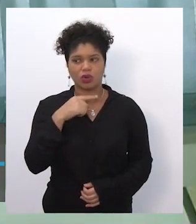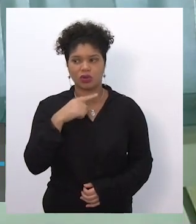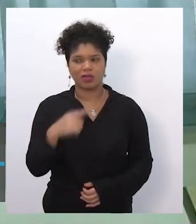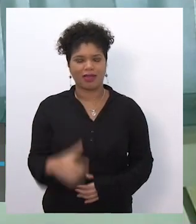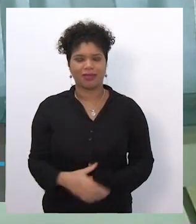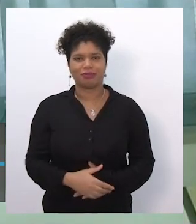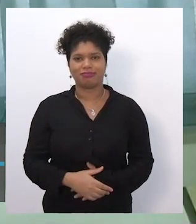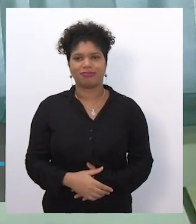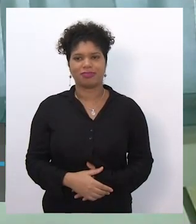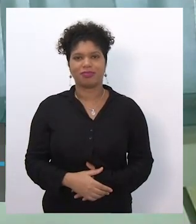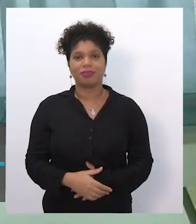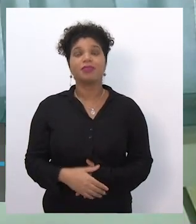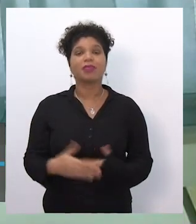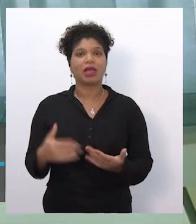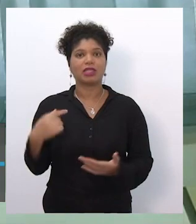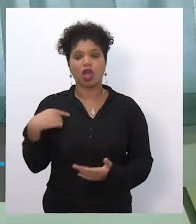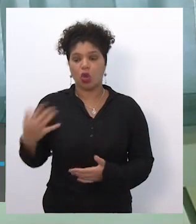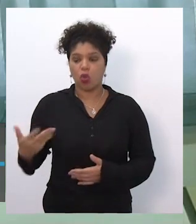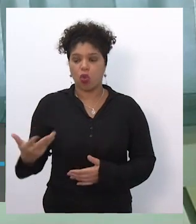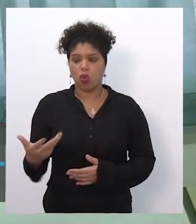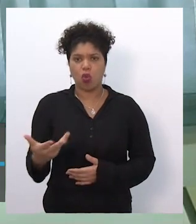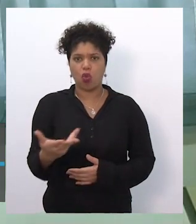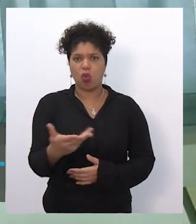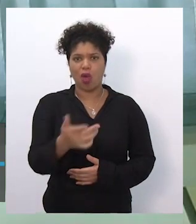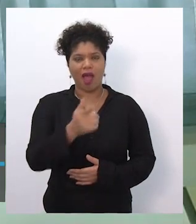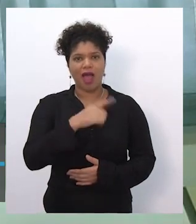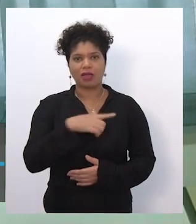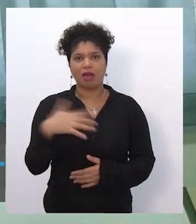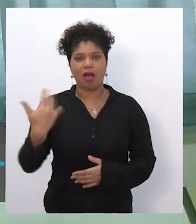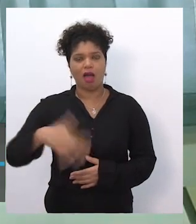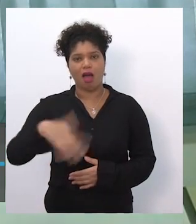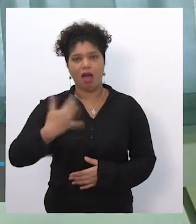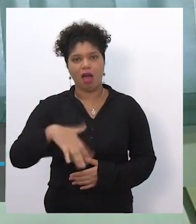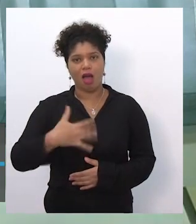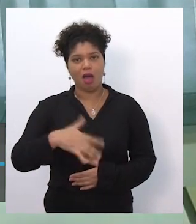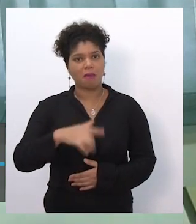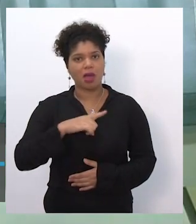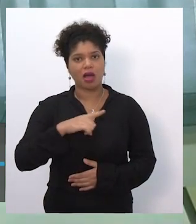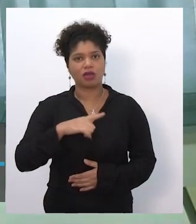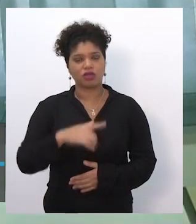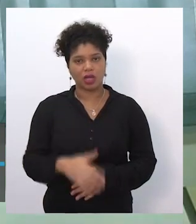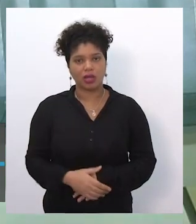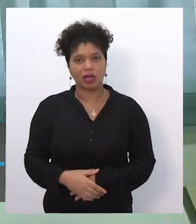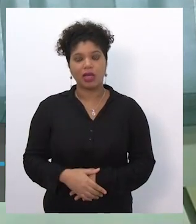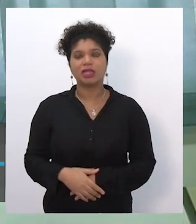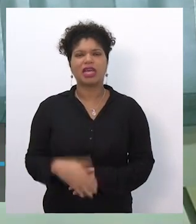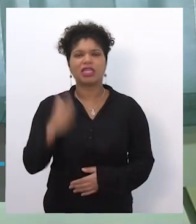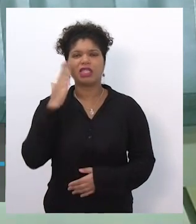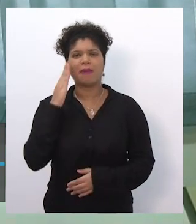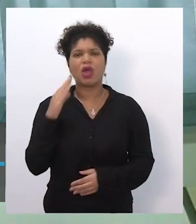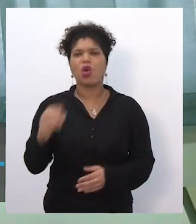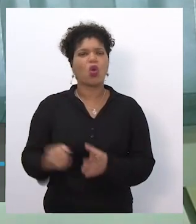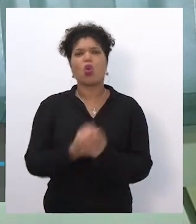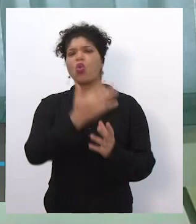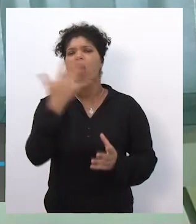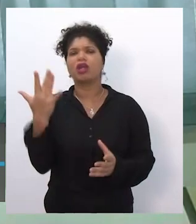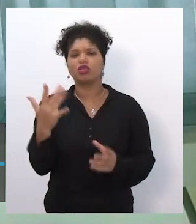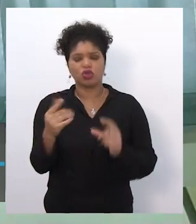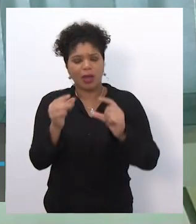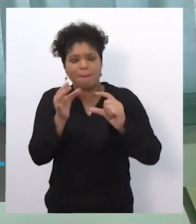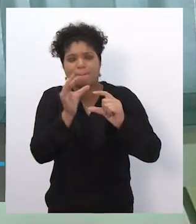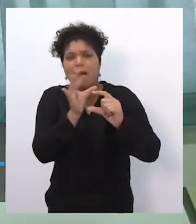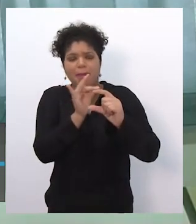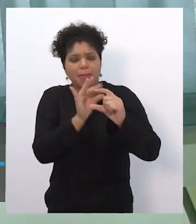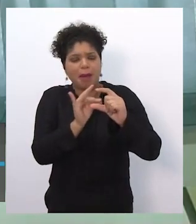equipamentos. Então, aí, olha só que mais assustador que é. E quantos transistores existe